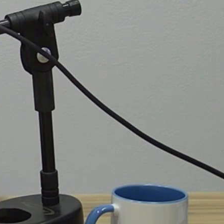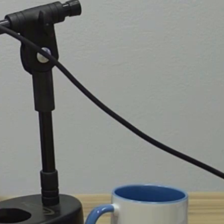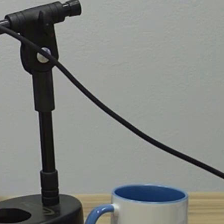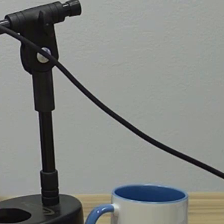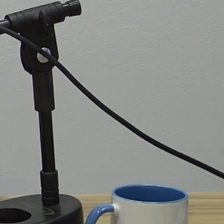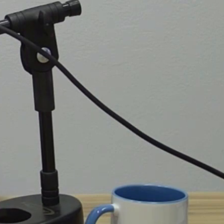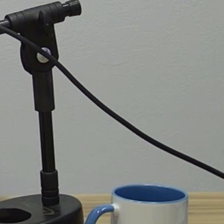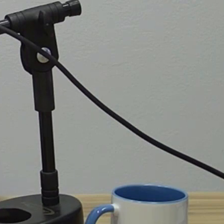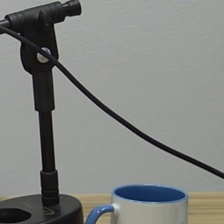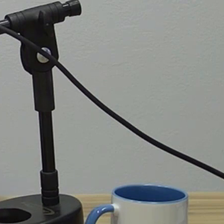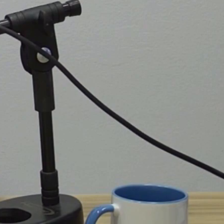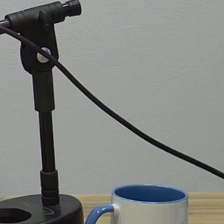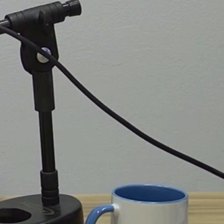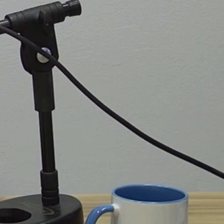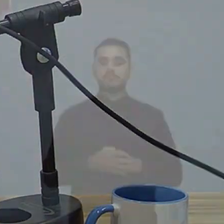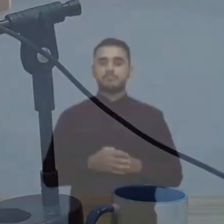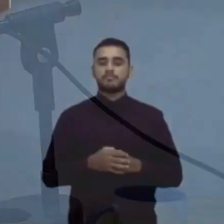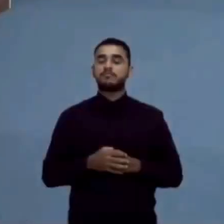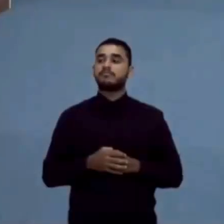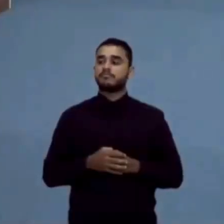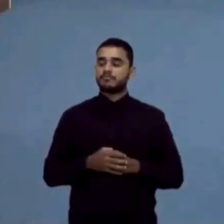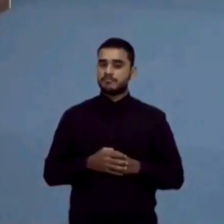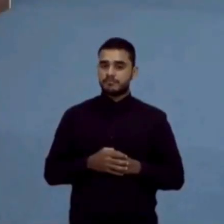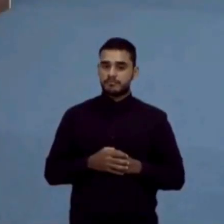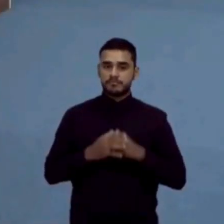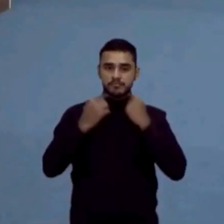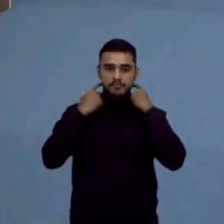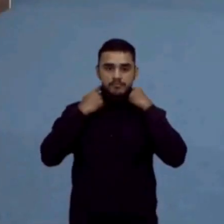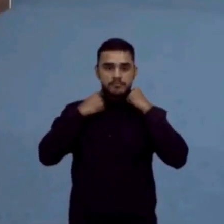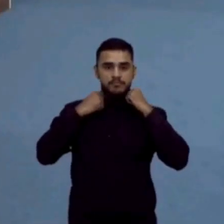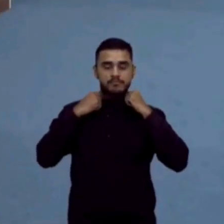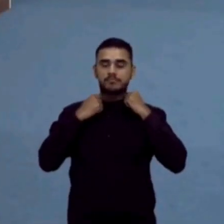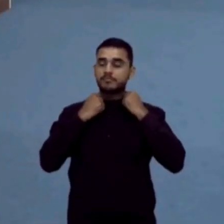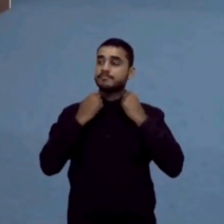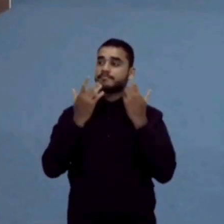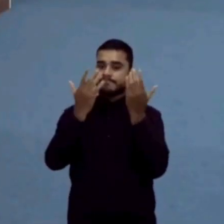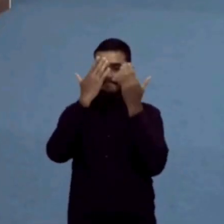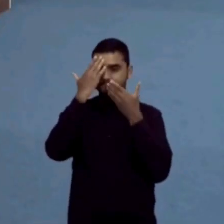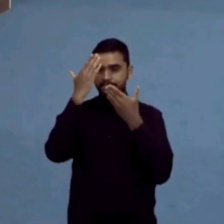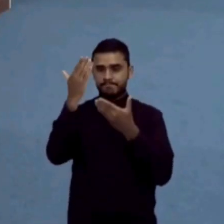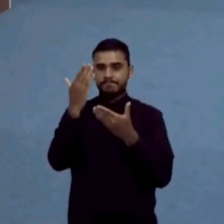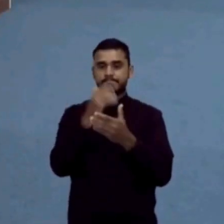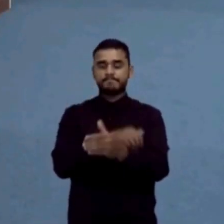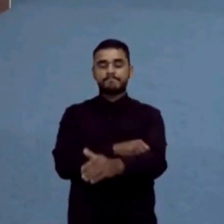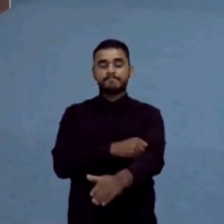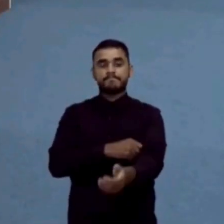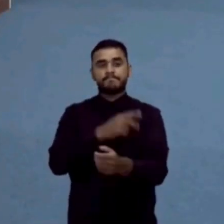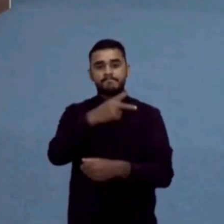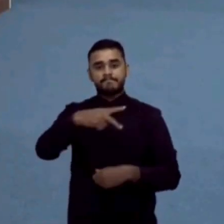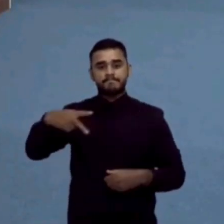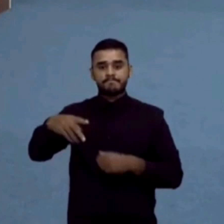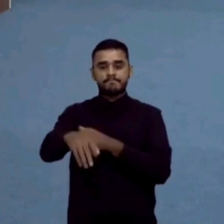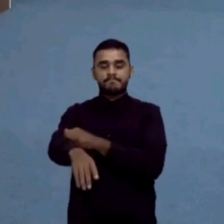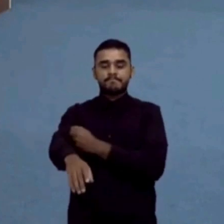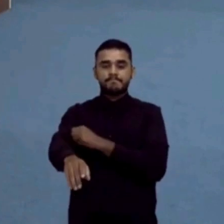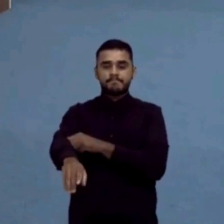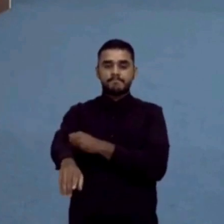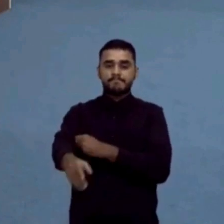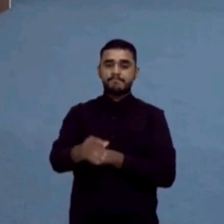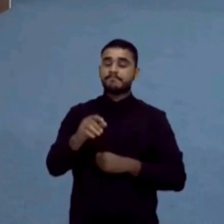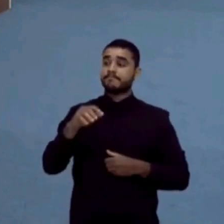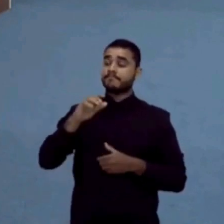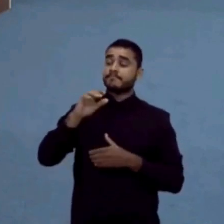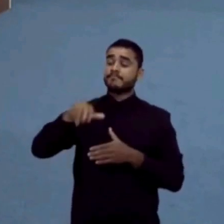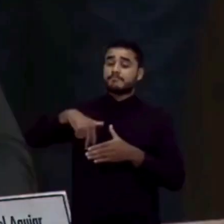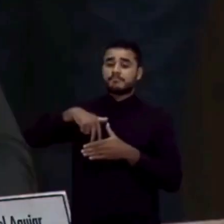contesta. Vamos ouvi-lo. E me acostar às falas que me antecederam, respondendo também, vereador Adail, e